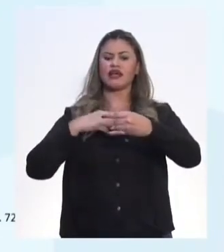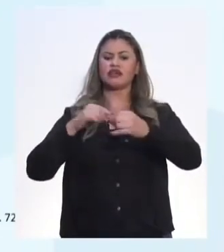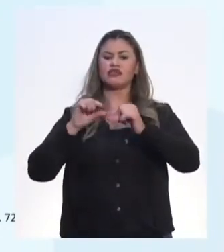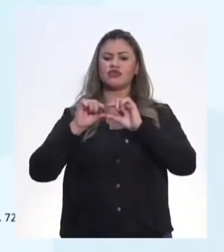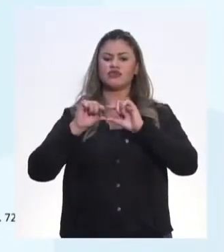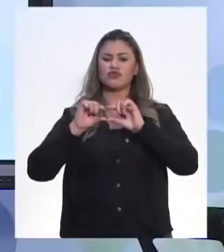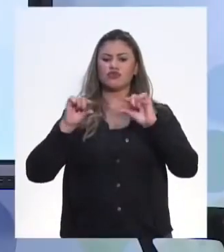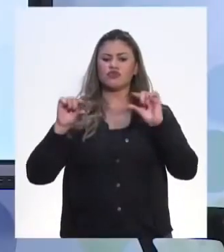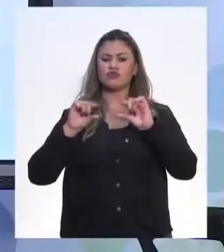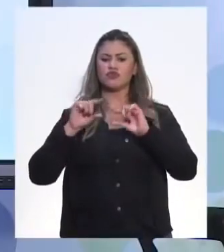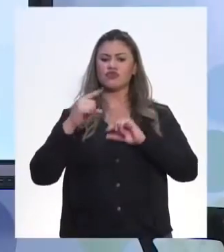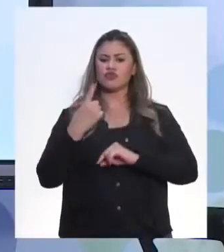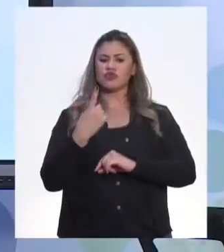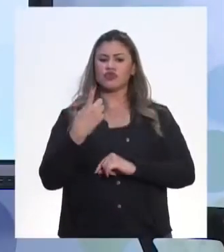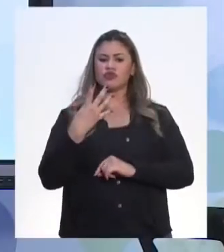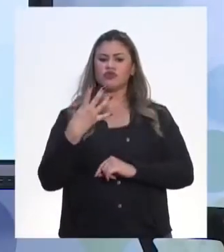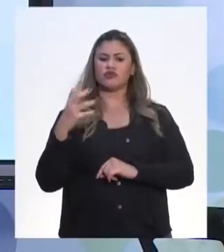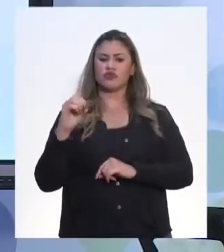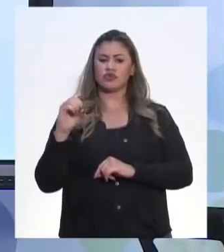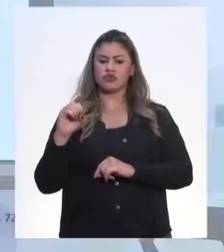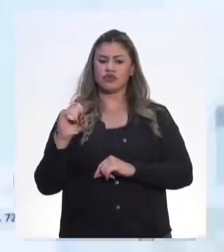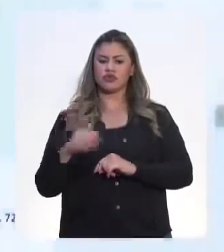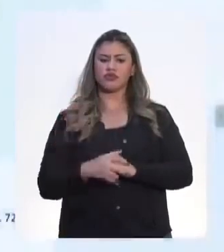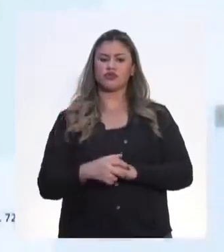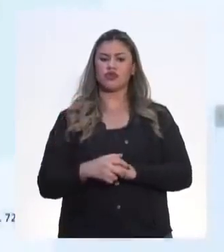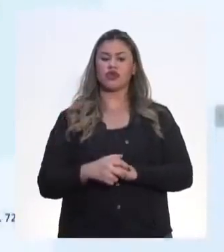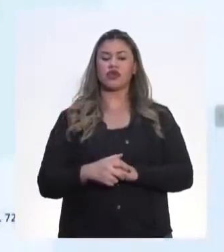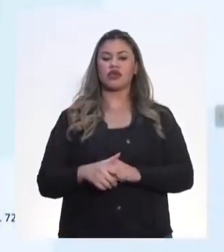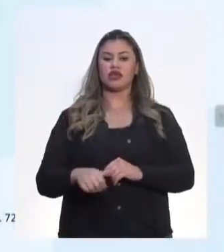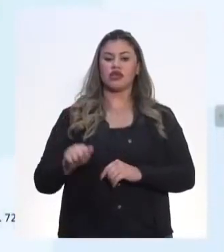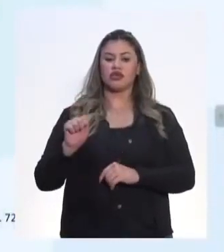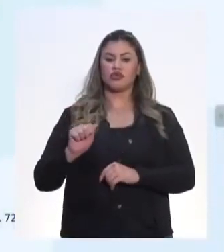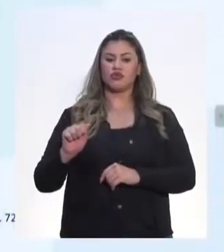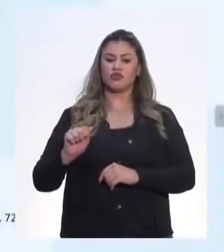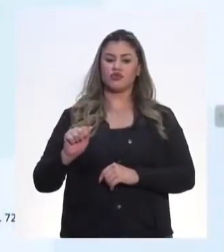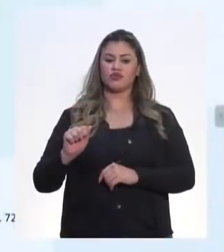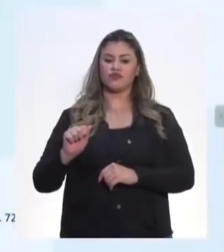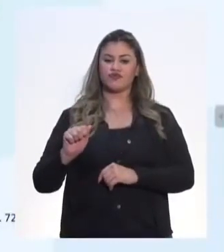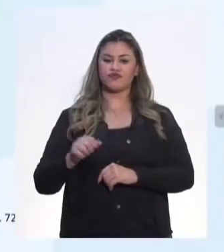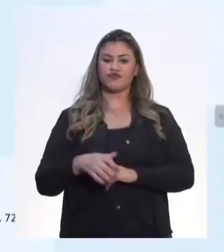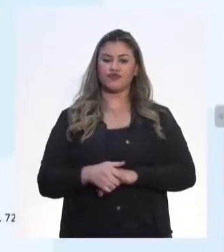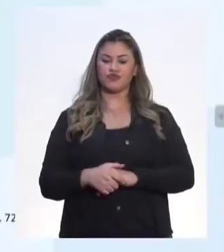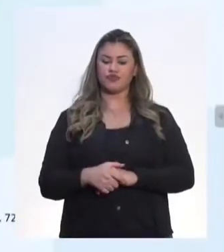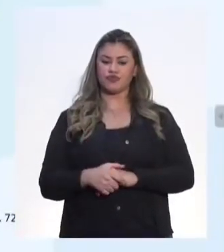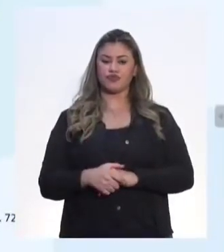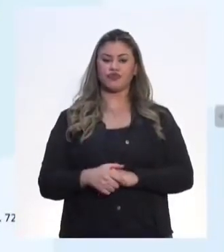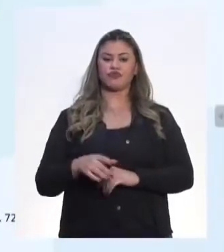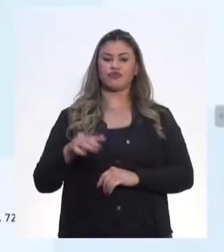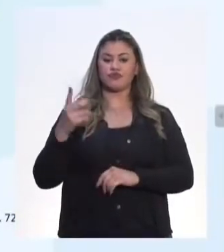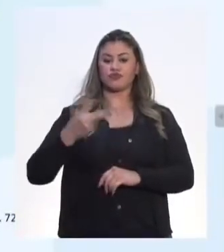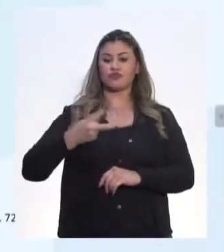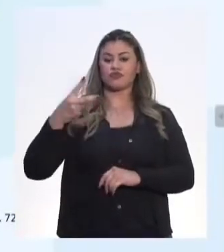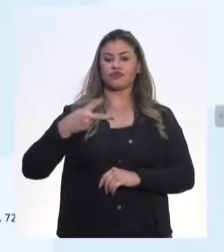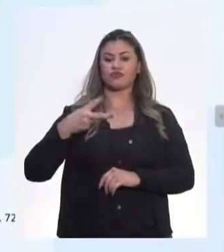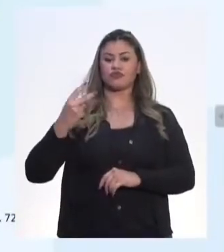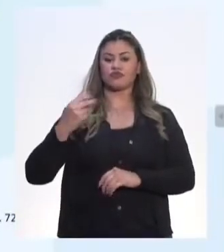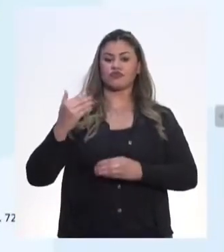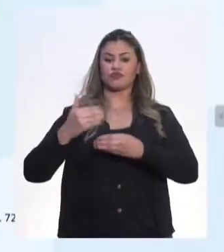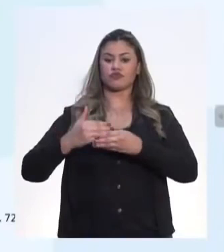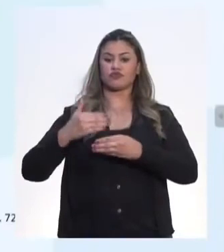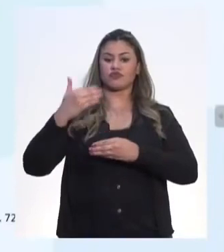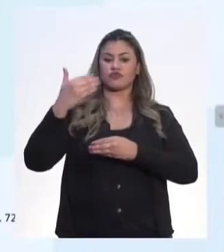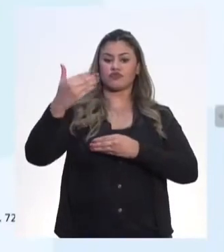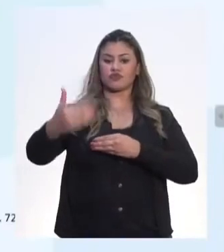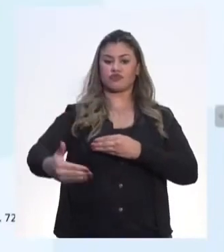Então 144 e o alfa aqui, né, o ângulo que nós estamos utilizando, são os externos. Somando